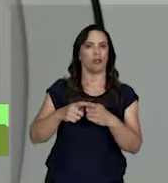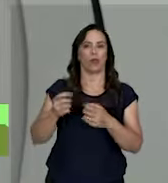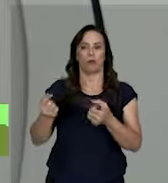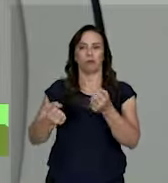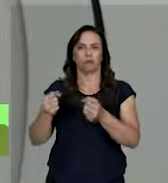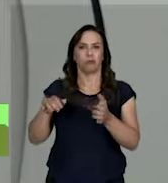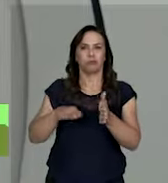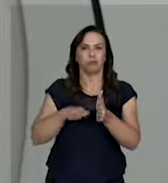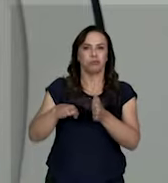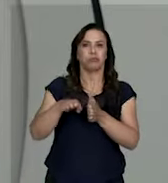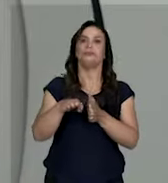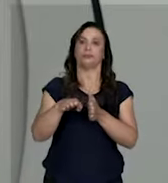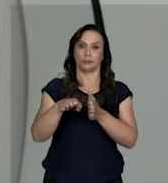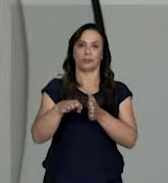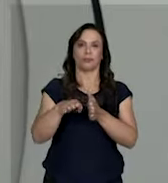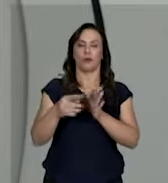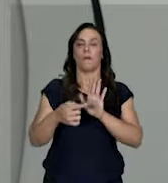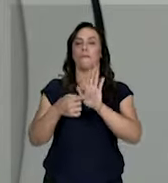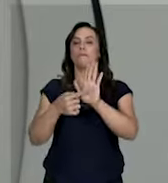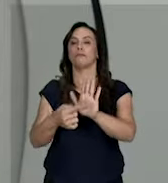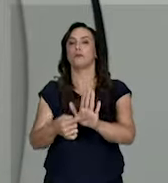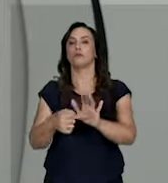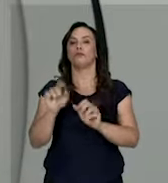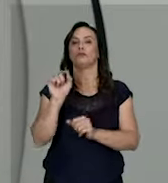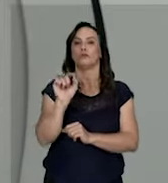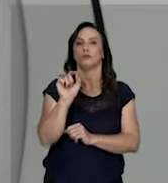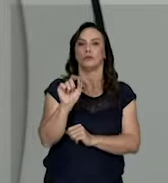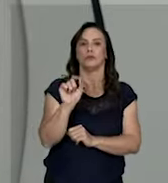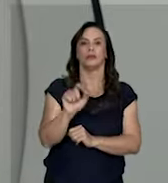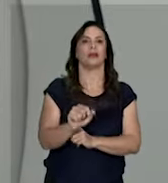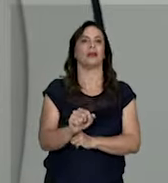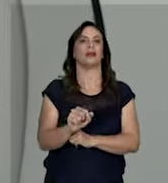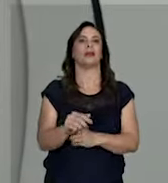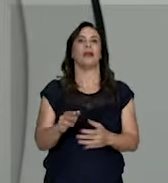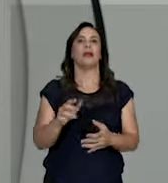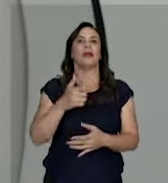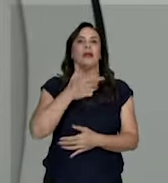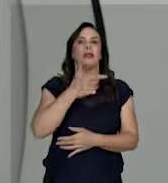50% dos casos de mortes em vias públicas,